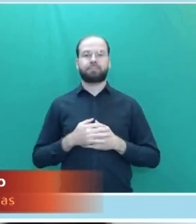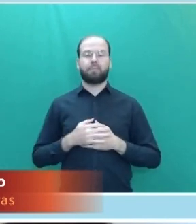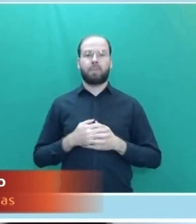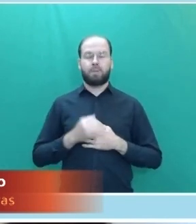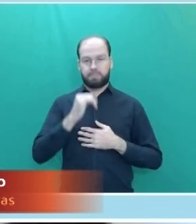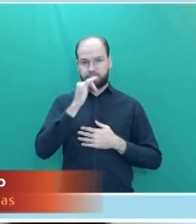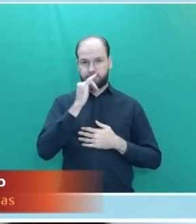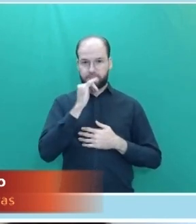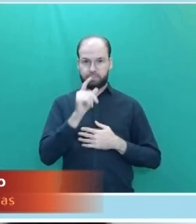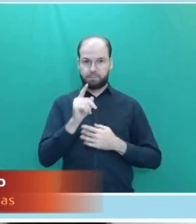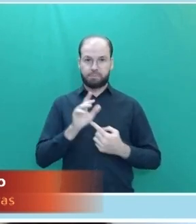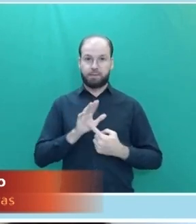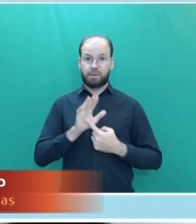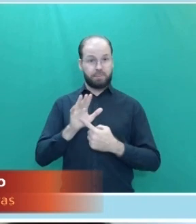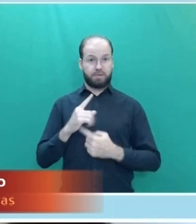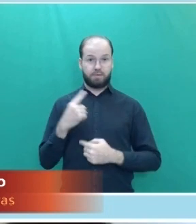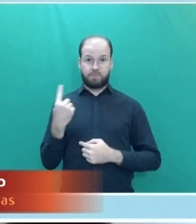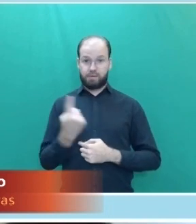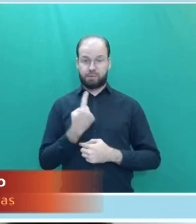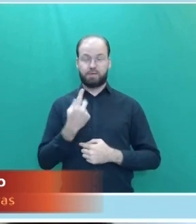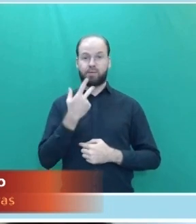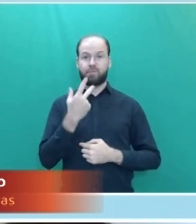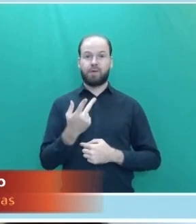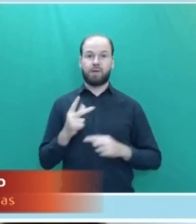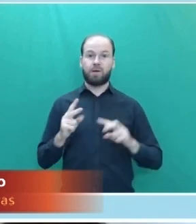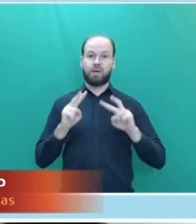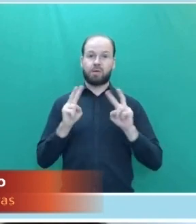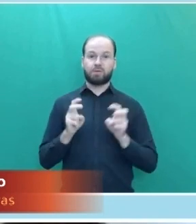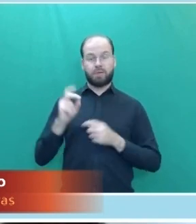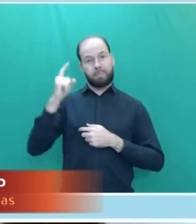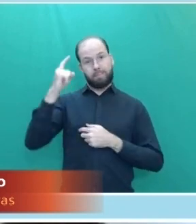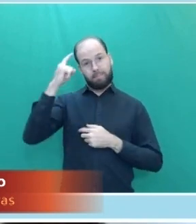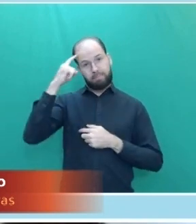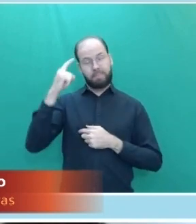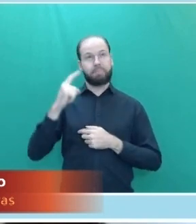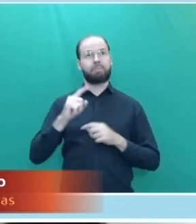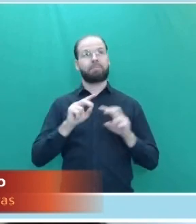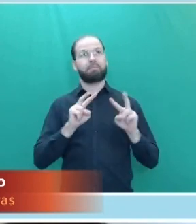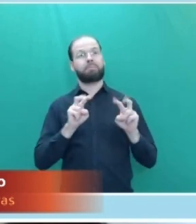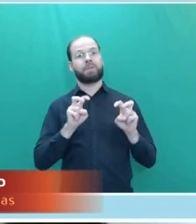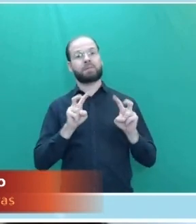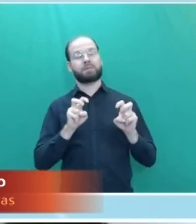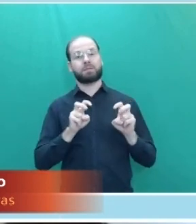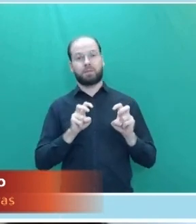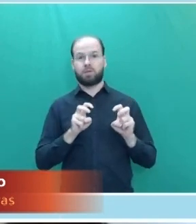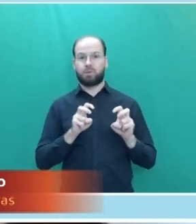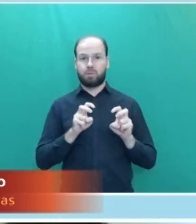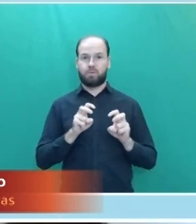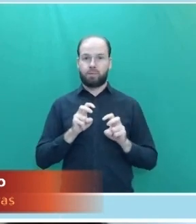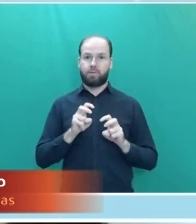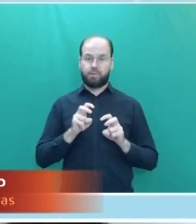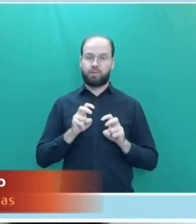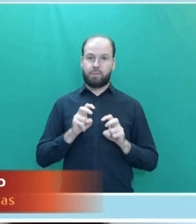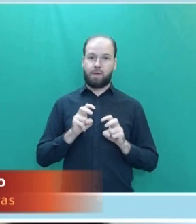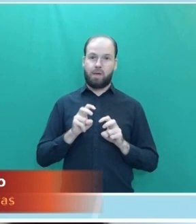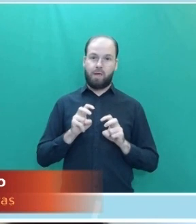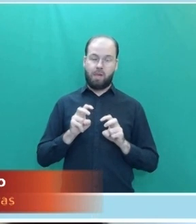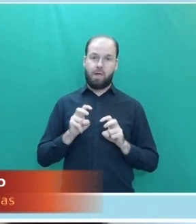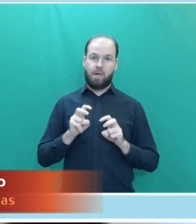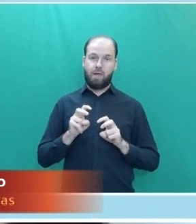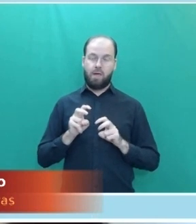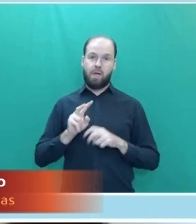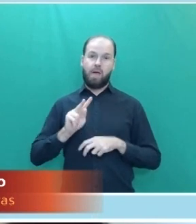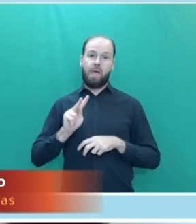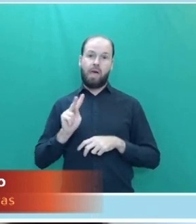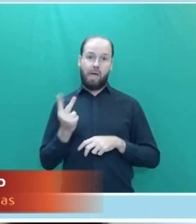apresenta a gente também falando sobre pensar numa heteronormatividade, e isso,